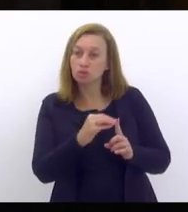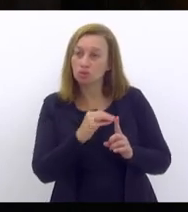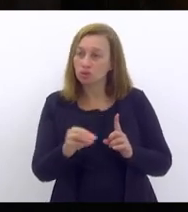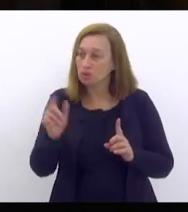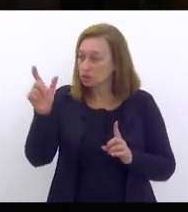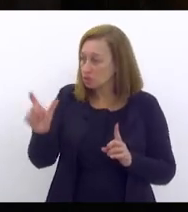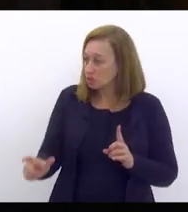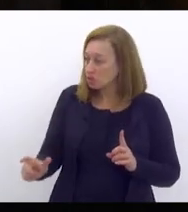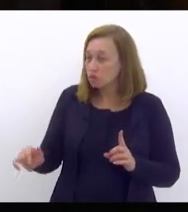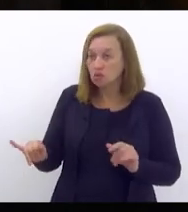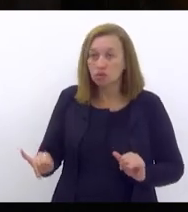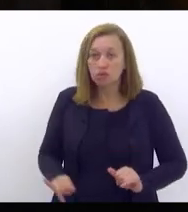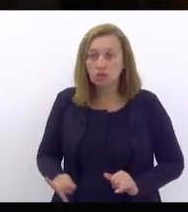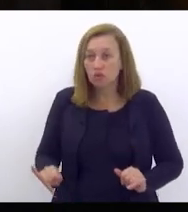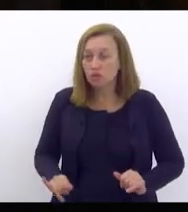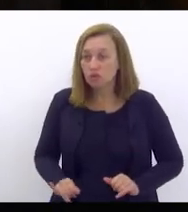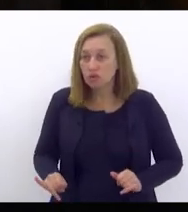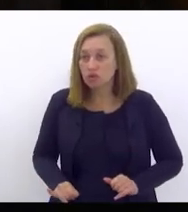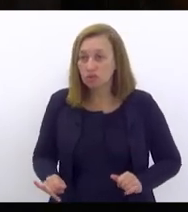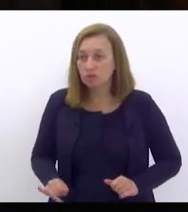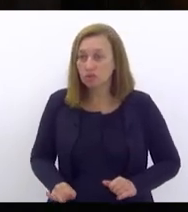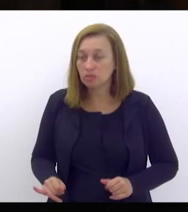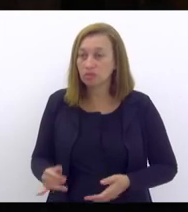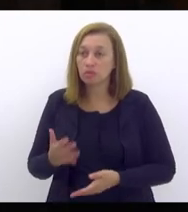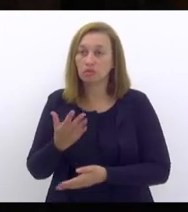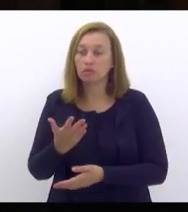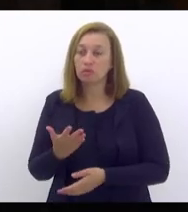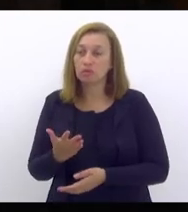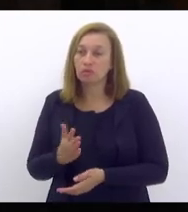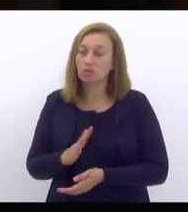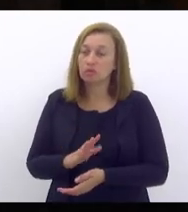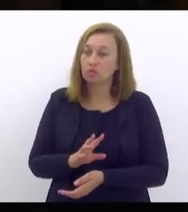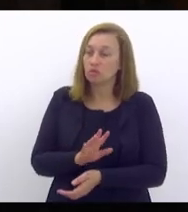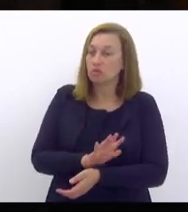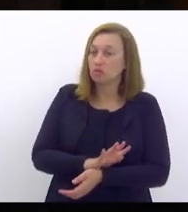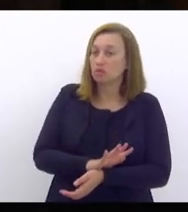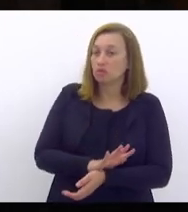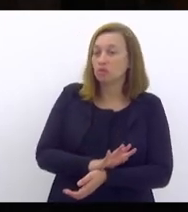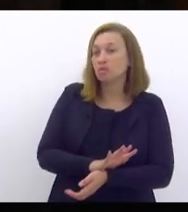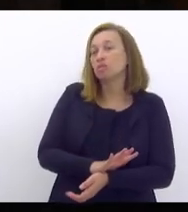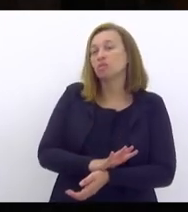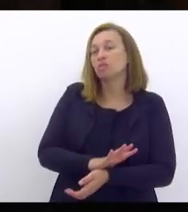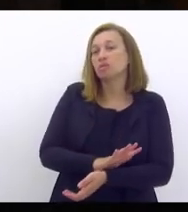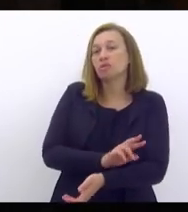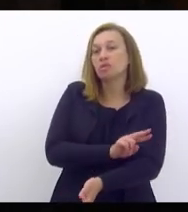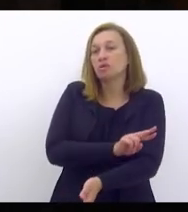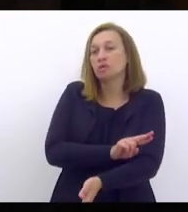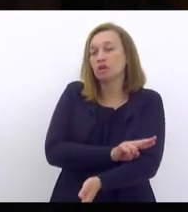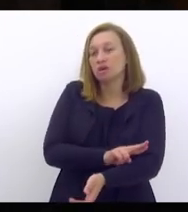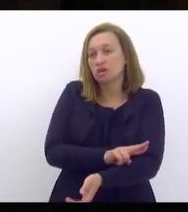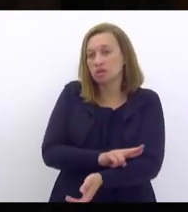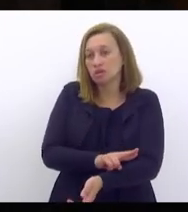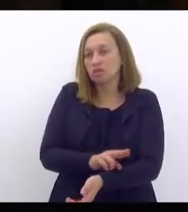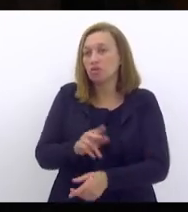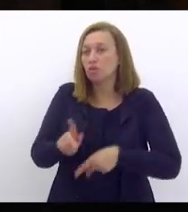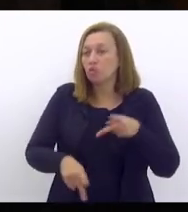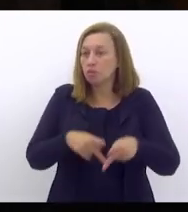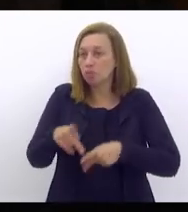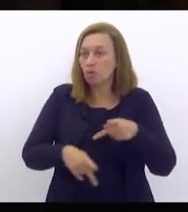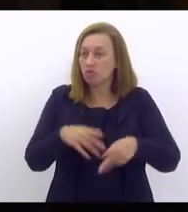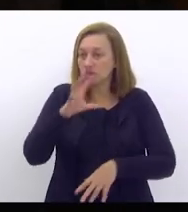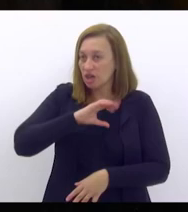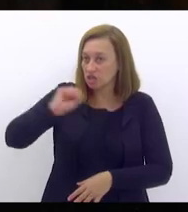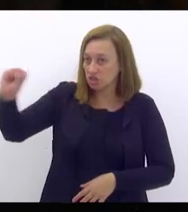sofrendo ataques concretos à população, o povo de axé, o povo de terreiro, o povo de santo, nós precisamos